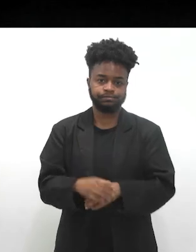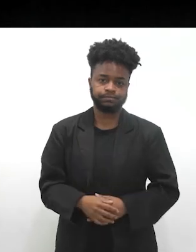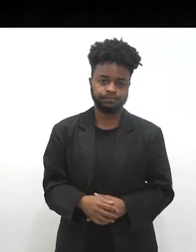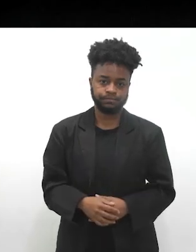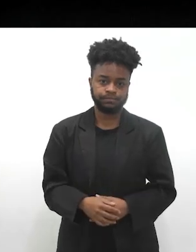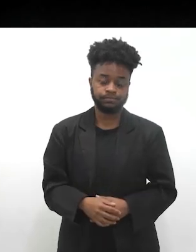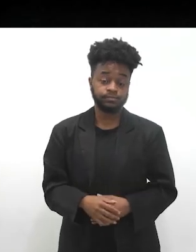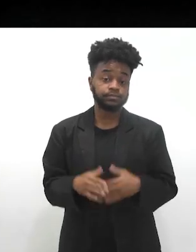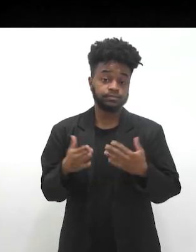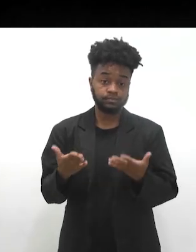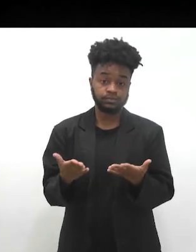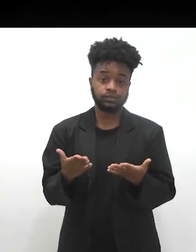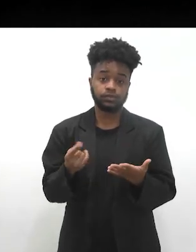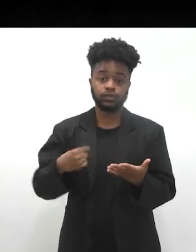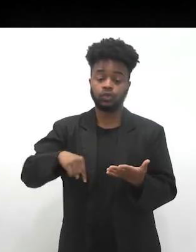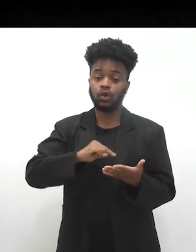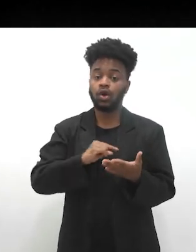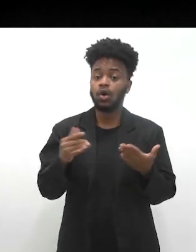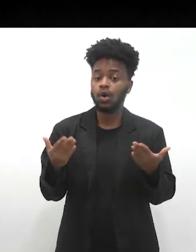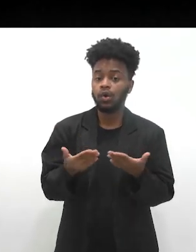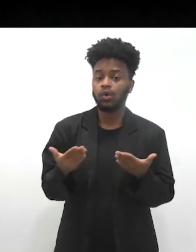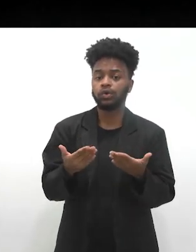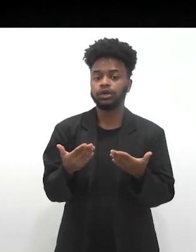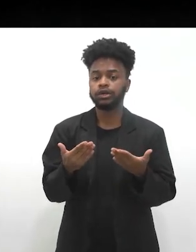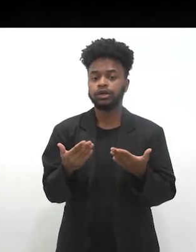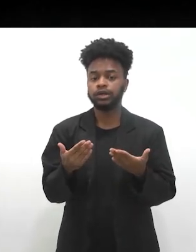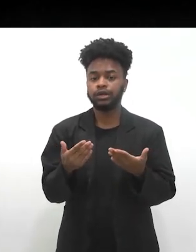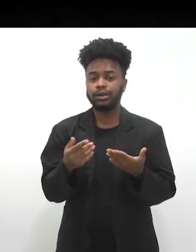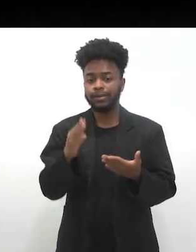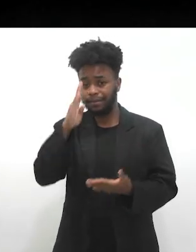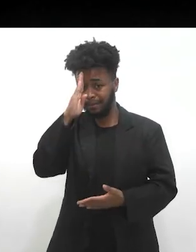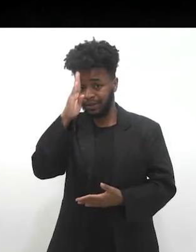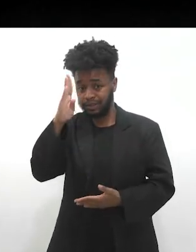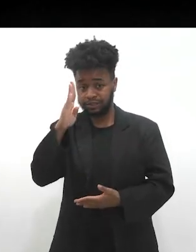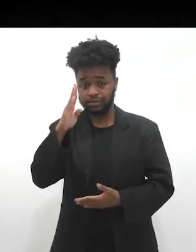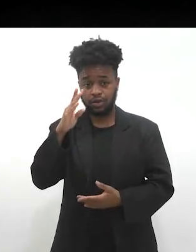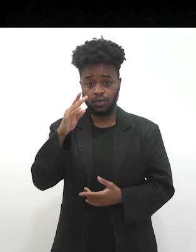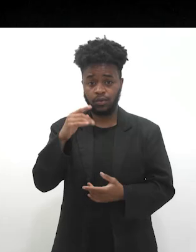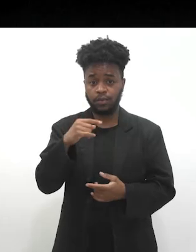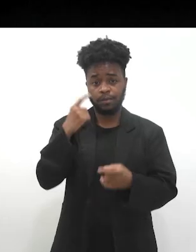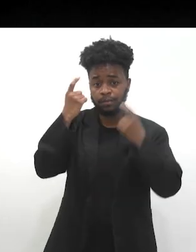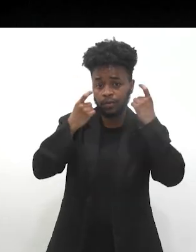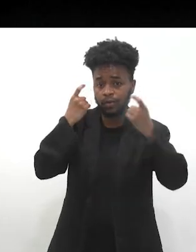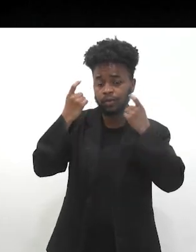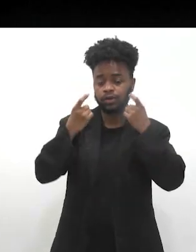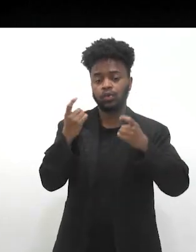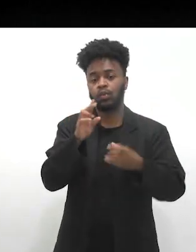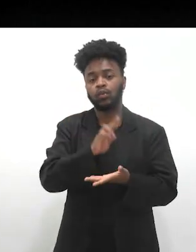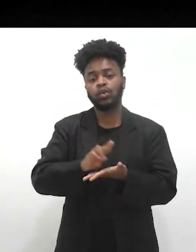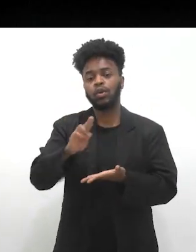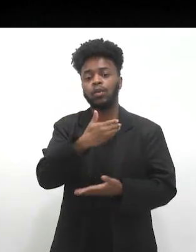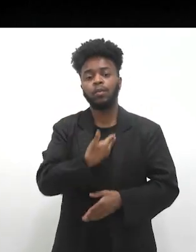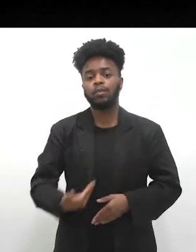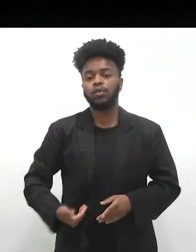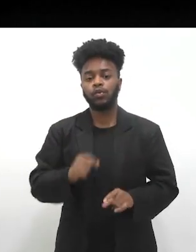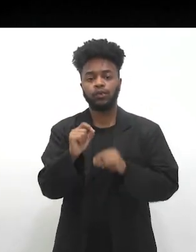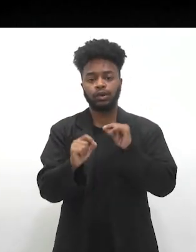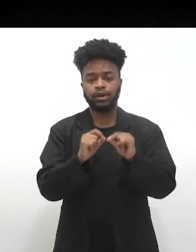significativa. E o que a gente luta hoje, eu acho que a principal luta das universidades públicas, dos institutos federais,